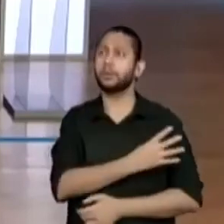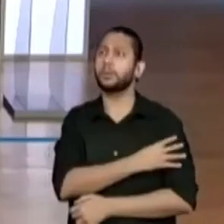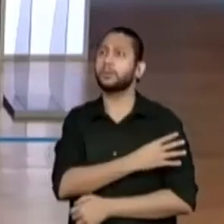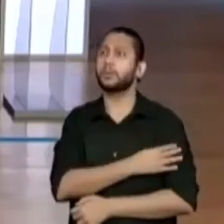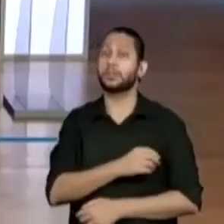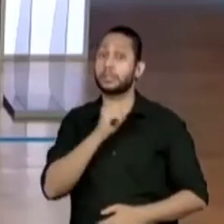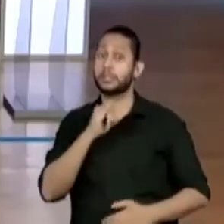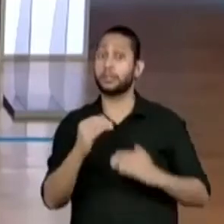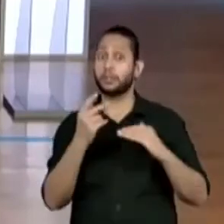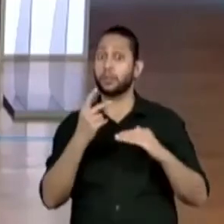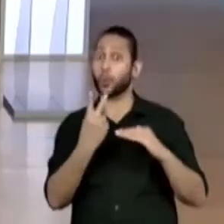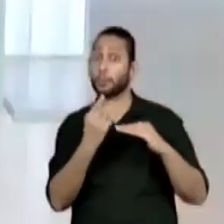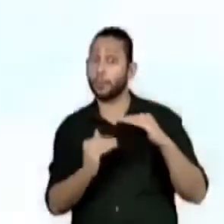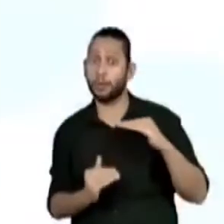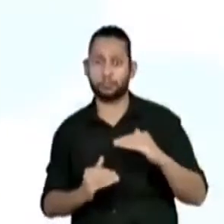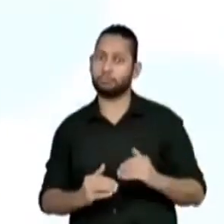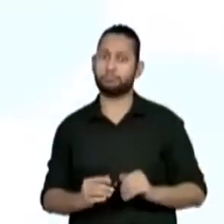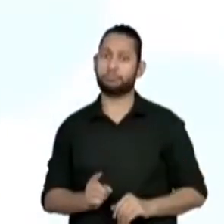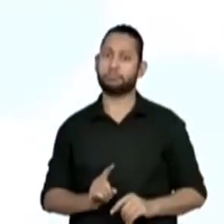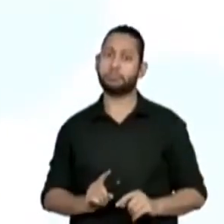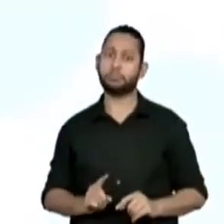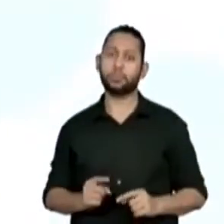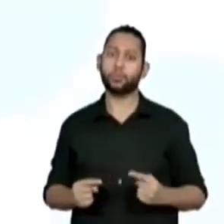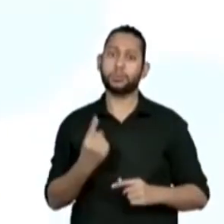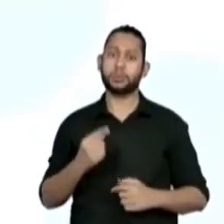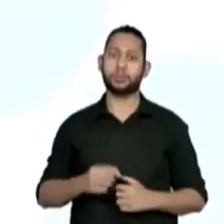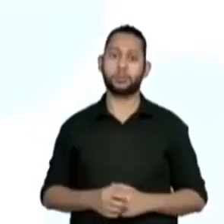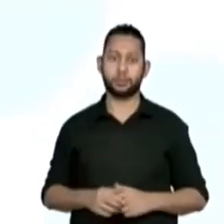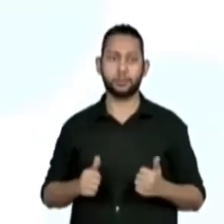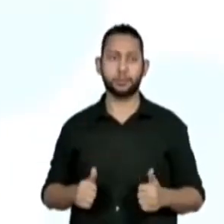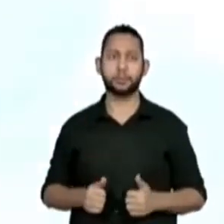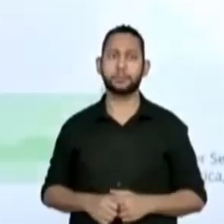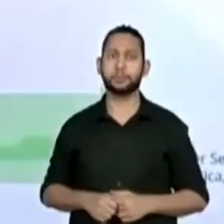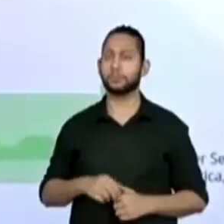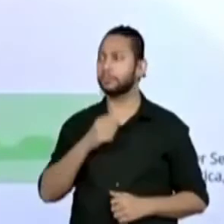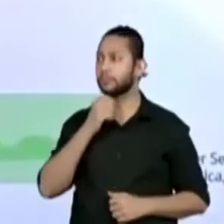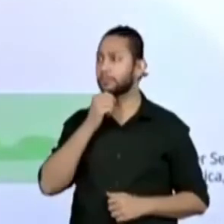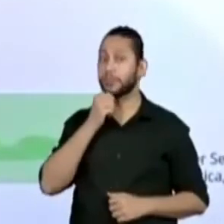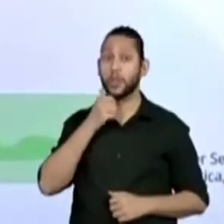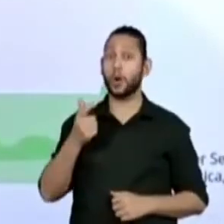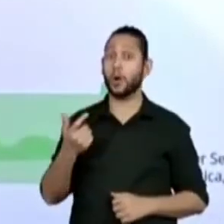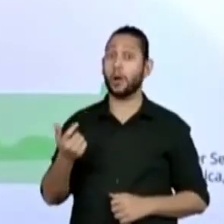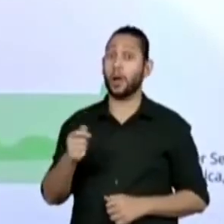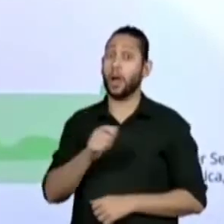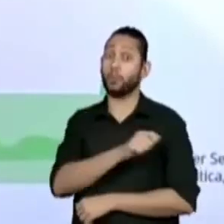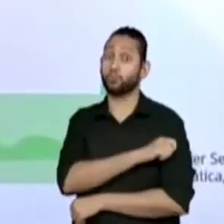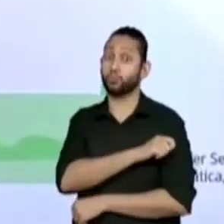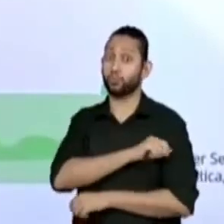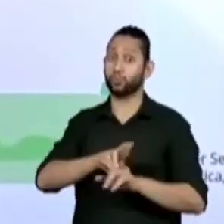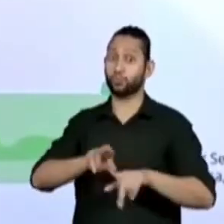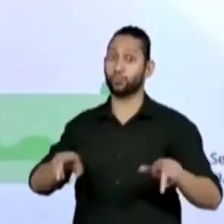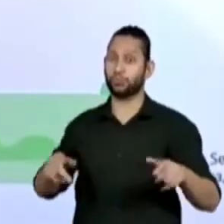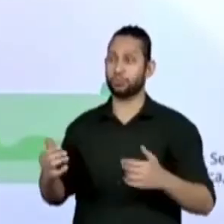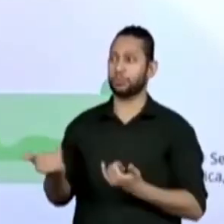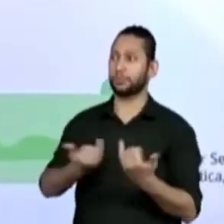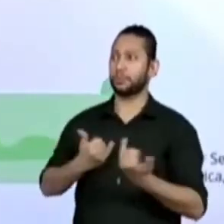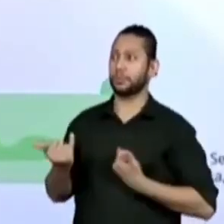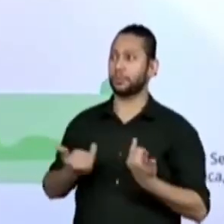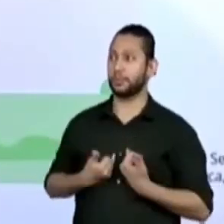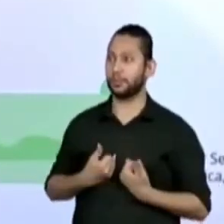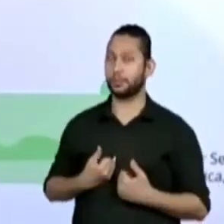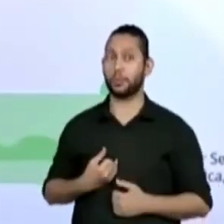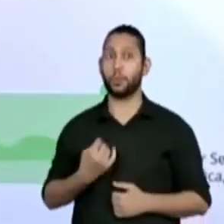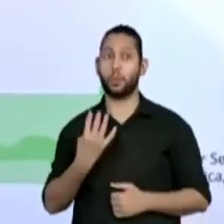Olhando aqui, eu já dei uma dica. Quanto você acha que mede essa casa? Ó, eu vou pelo que os alunos estão mandando. A maioria está respondendo